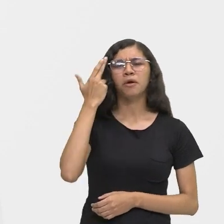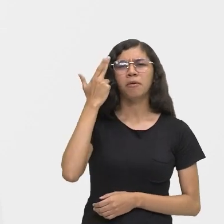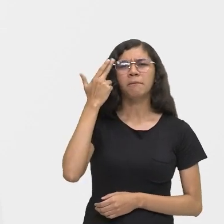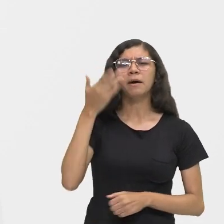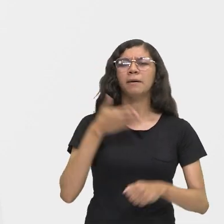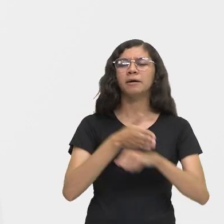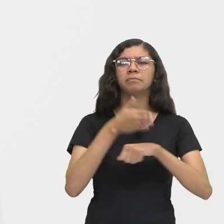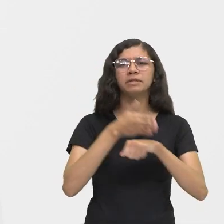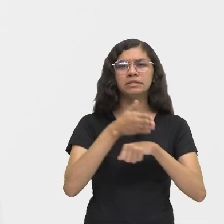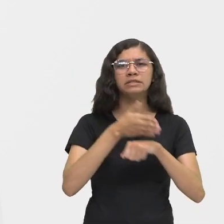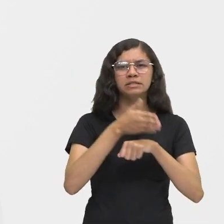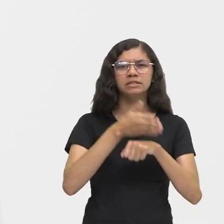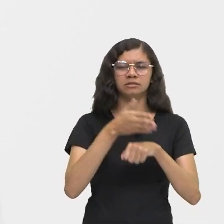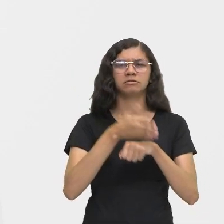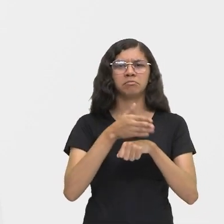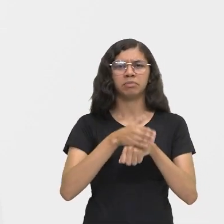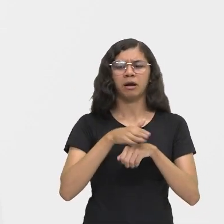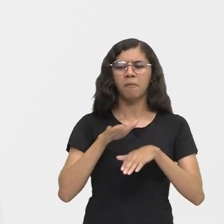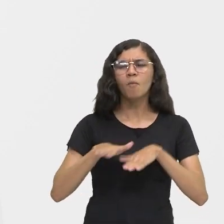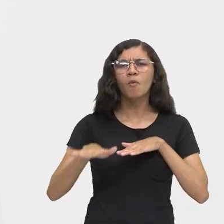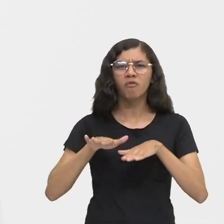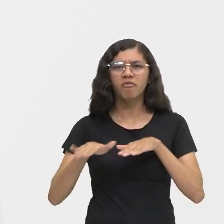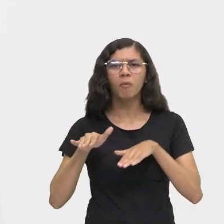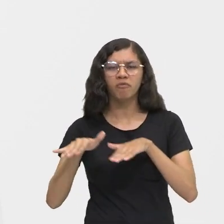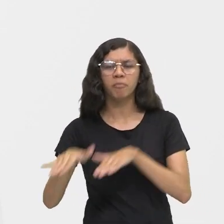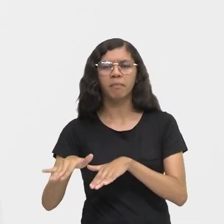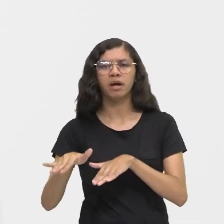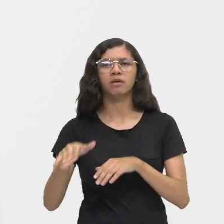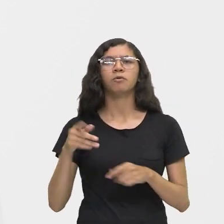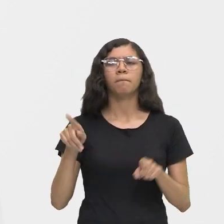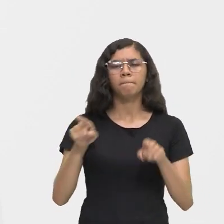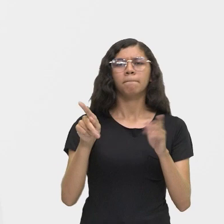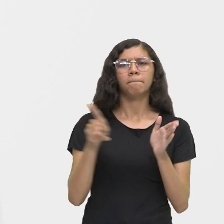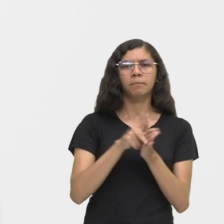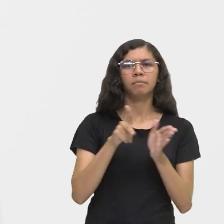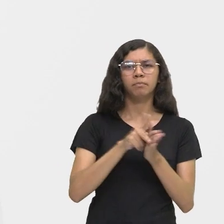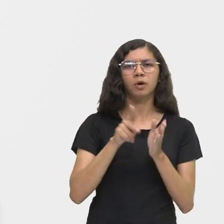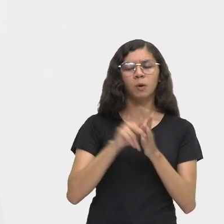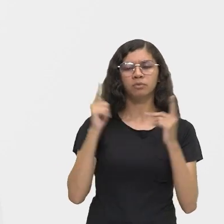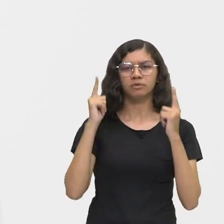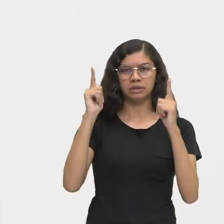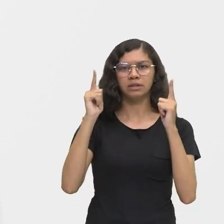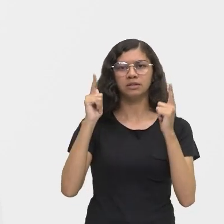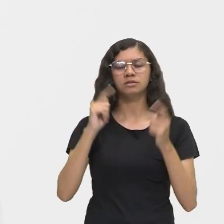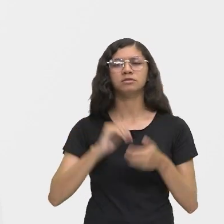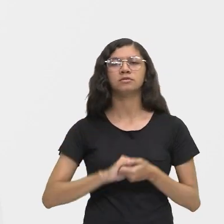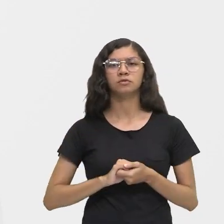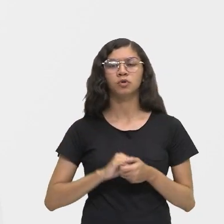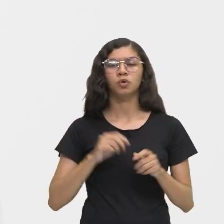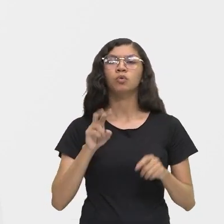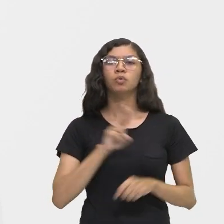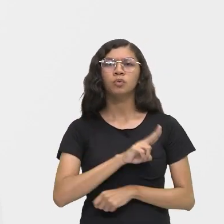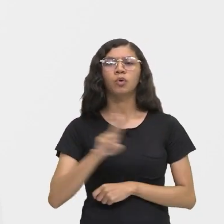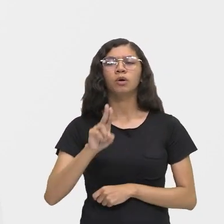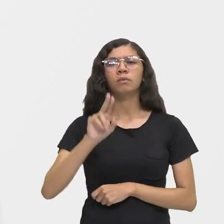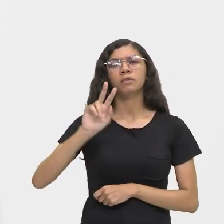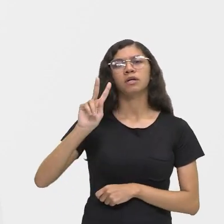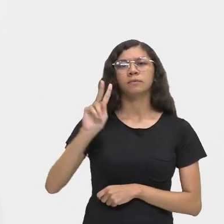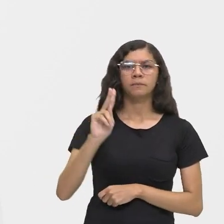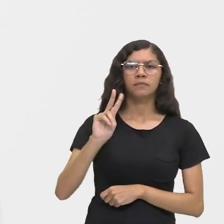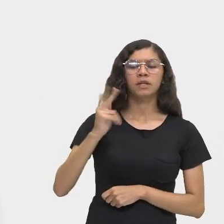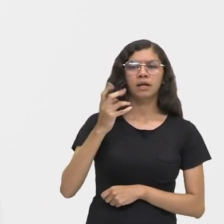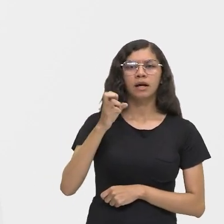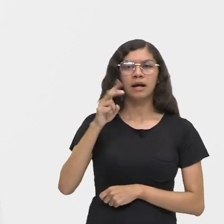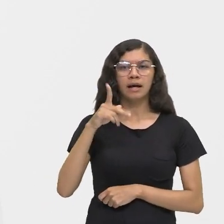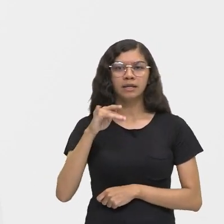de ações de cyberativismo, que nesse caso pode ser denominada hacktivismo, que é a